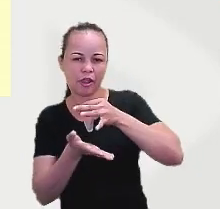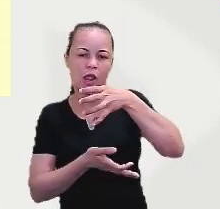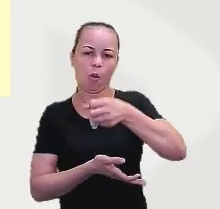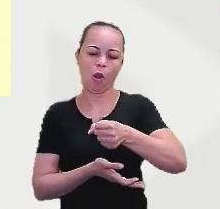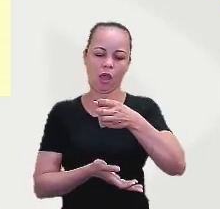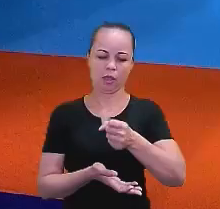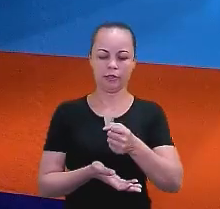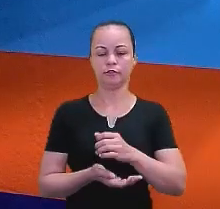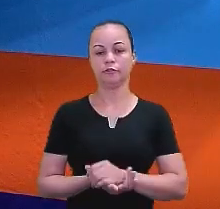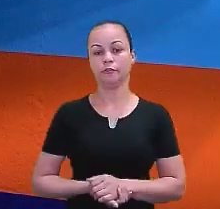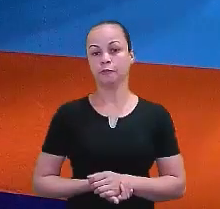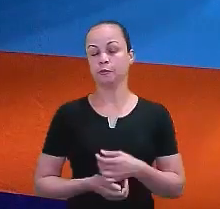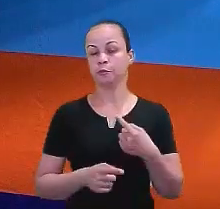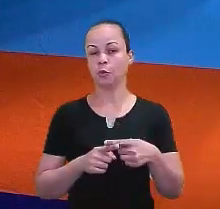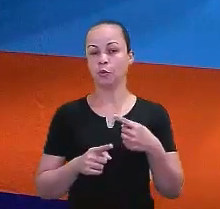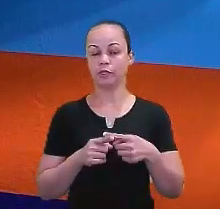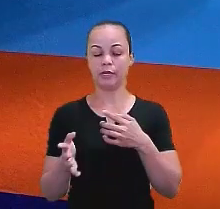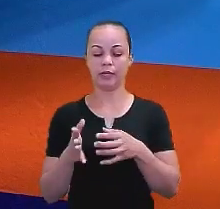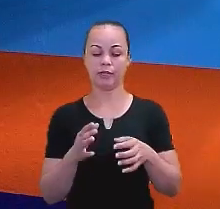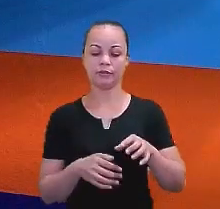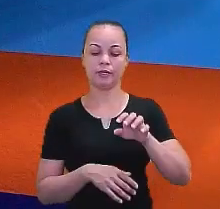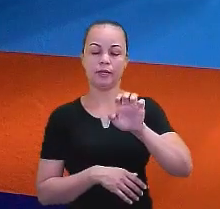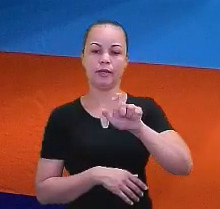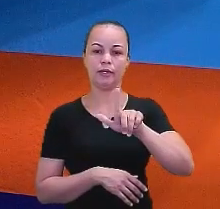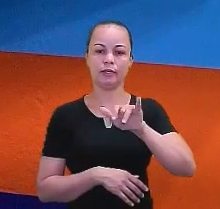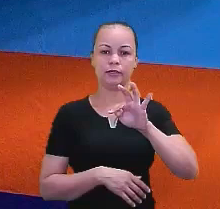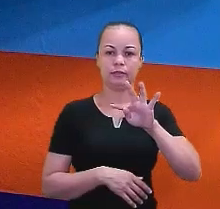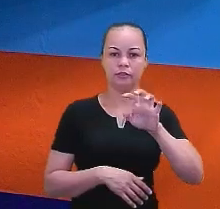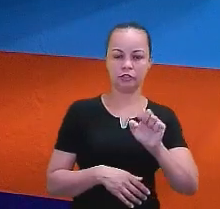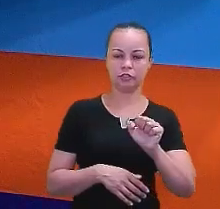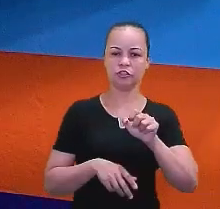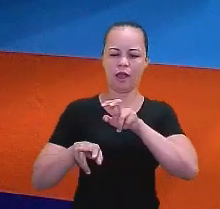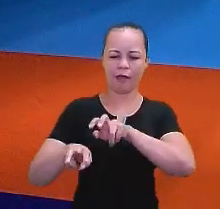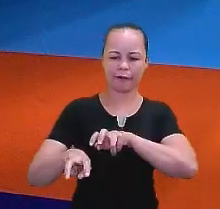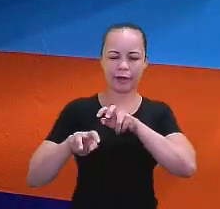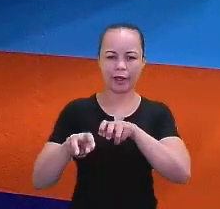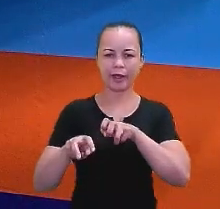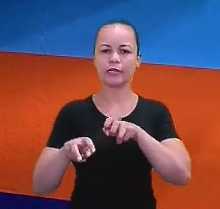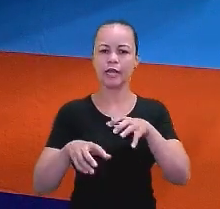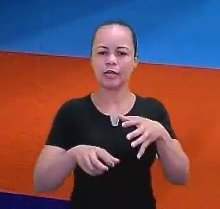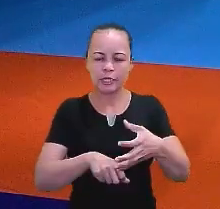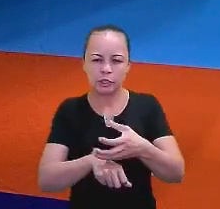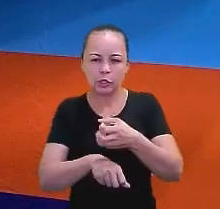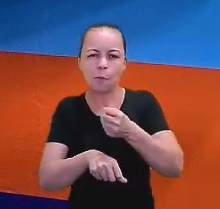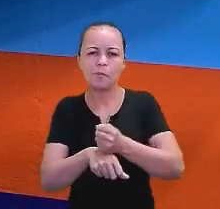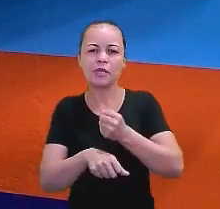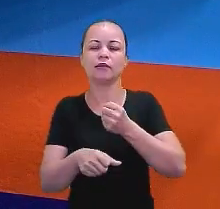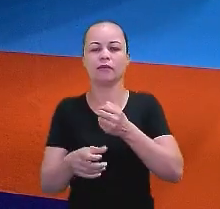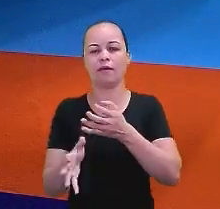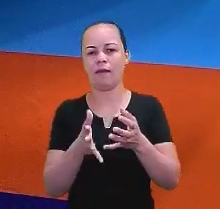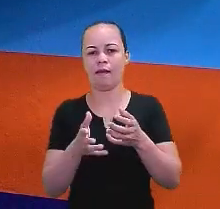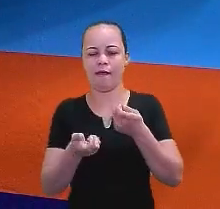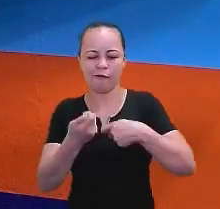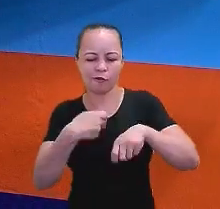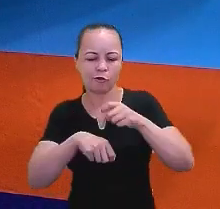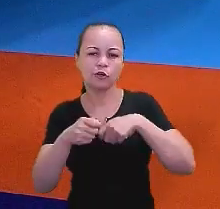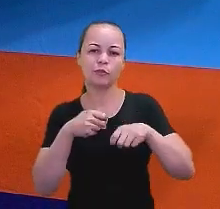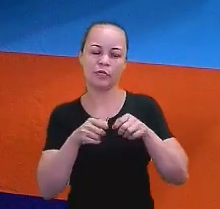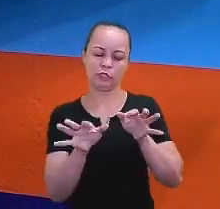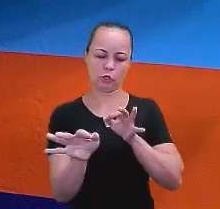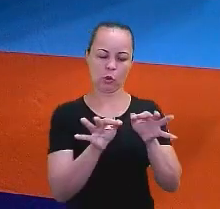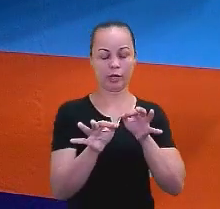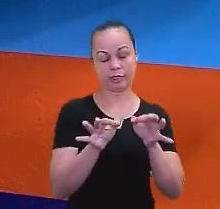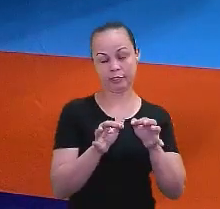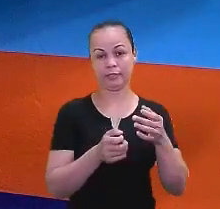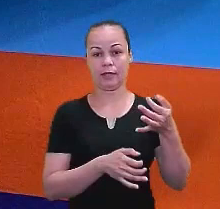as elites agrárias que dominam a economia, elas se dividem entre São Paulo,